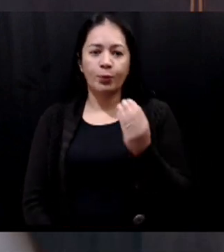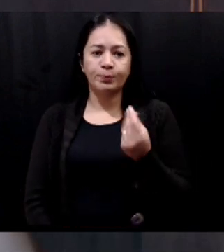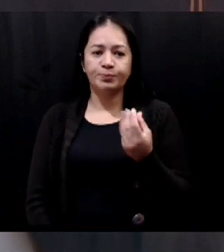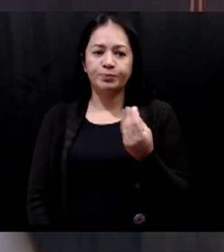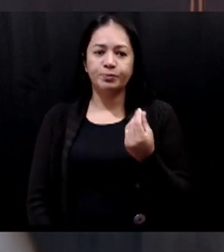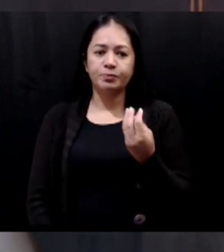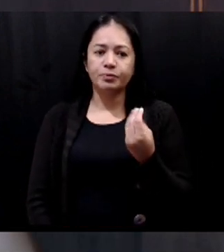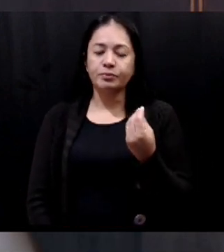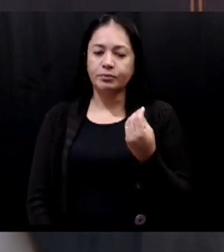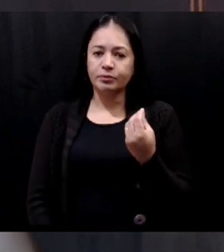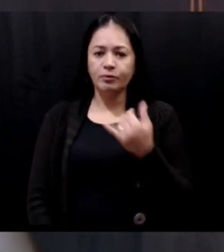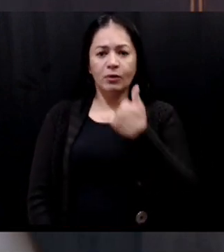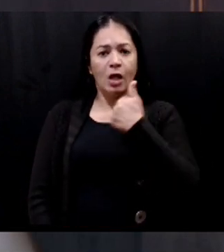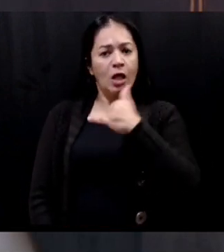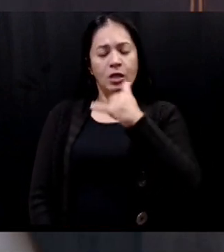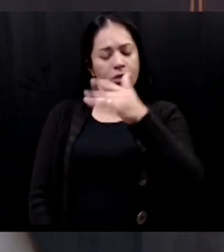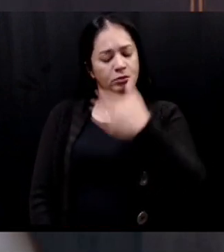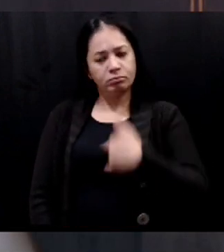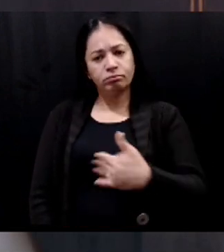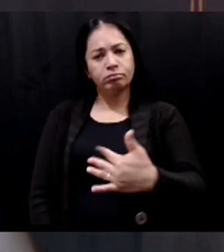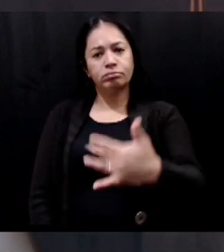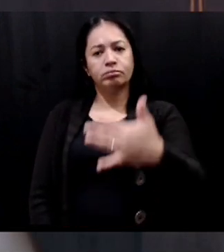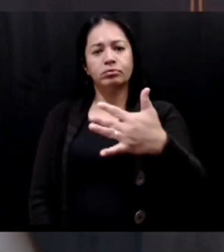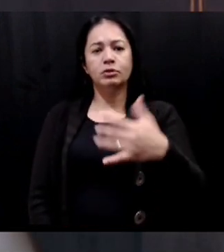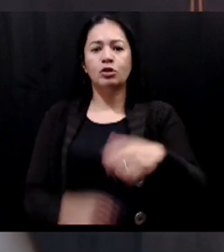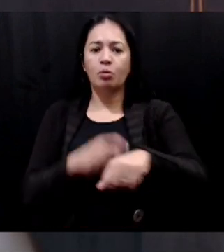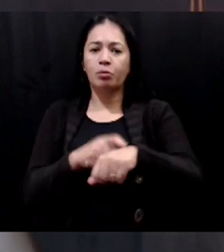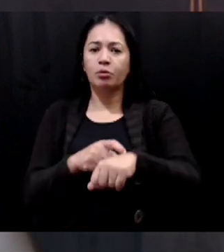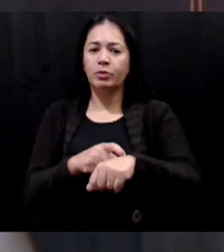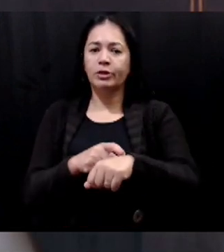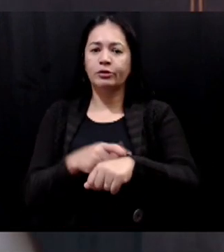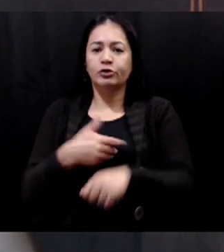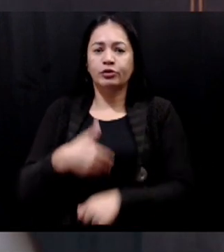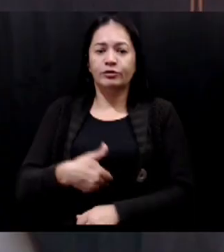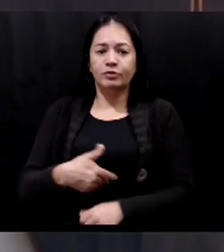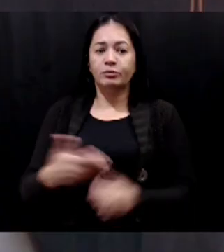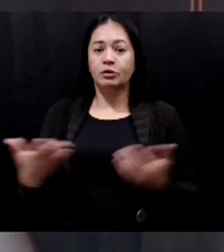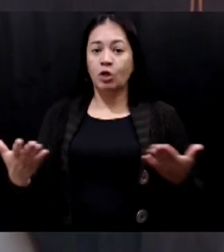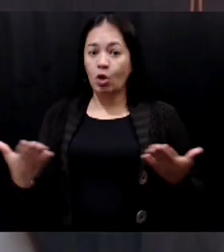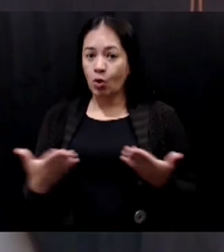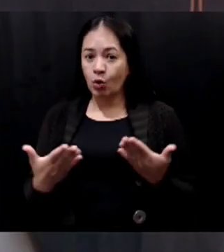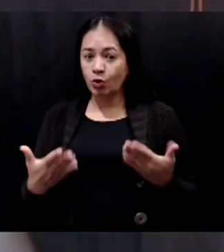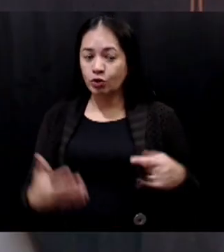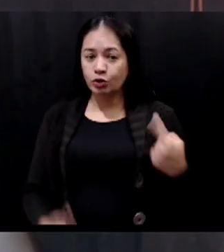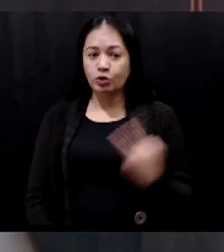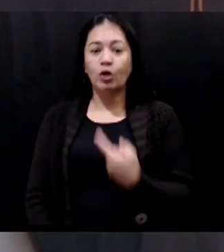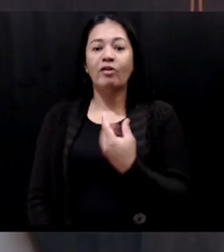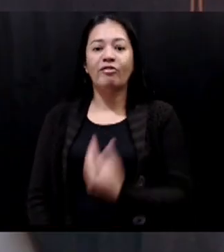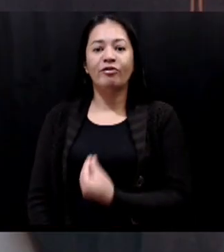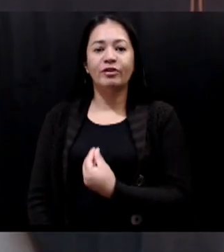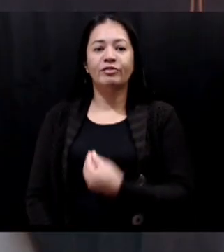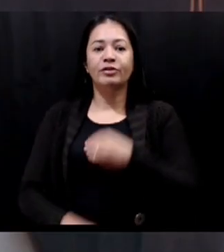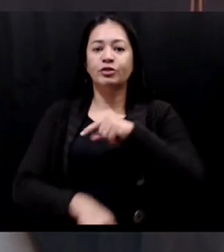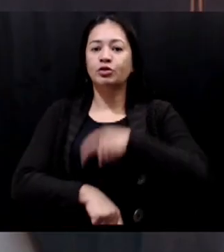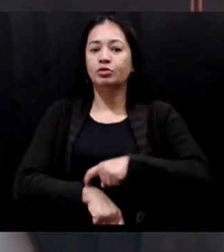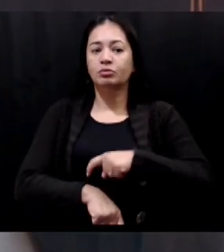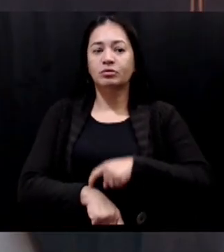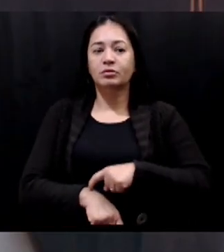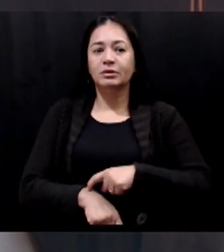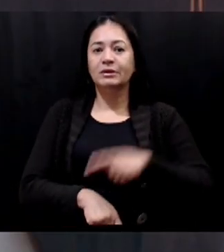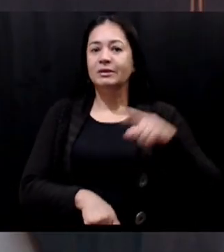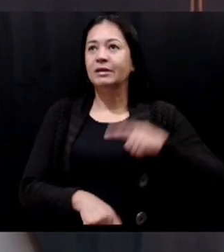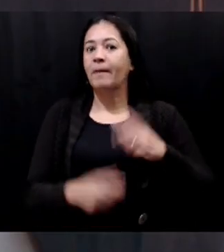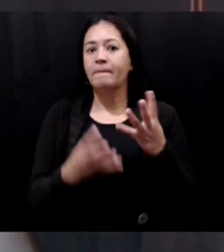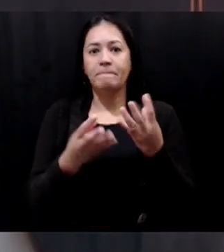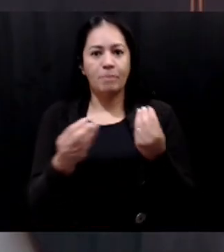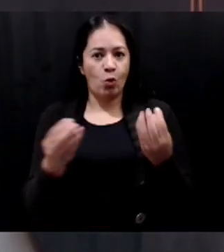energia para sobreviver aos momentos de escassez. Hoje em dia, a gente vive num momento onde a gente tem abundância de alimentos,